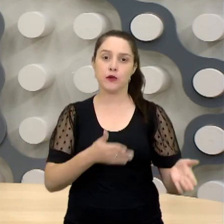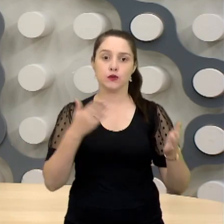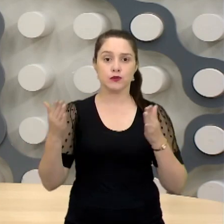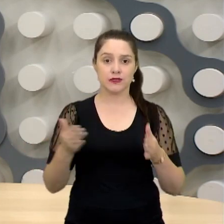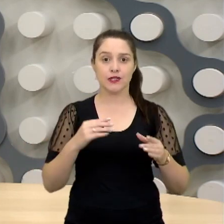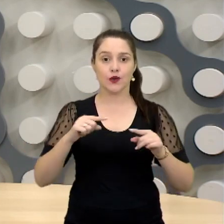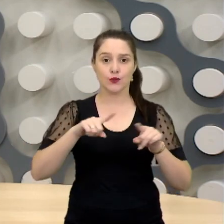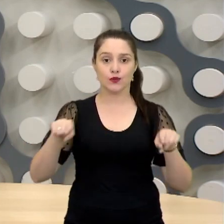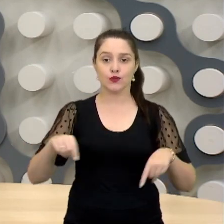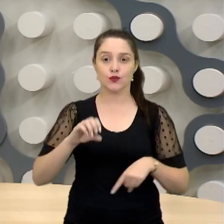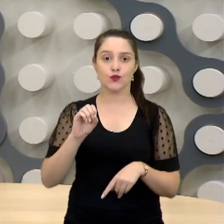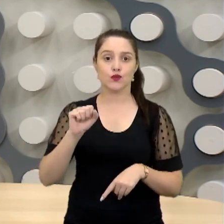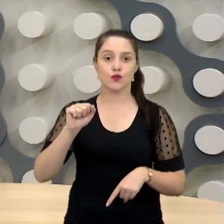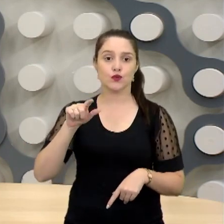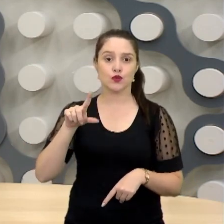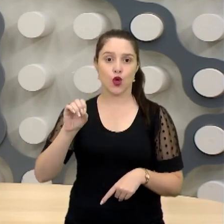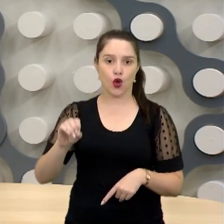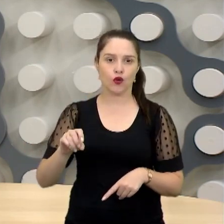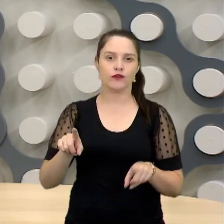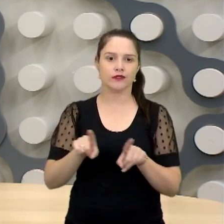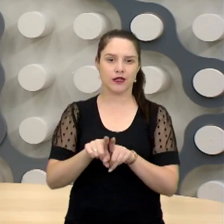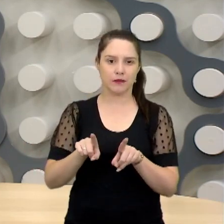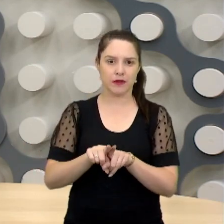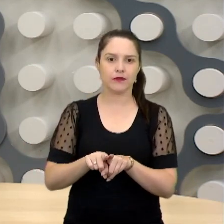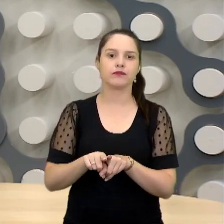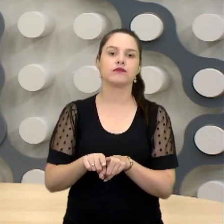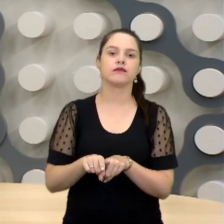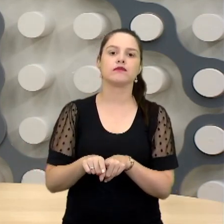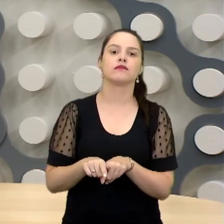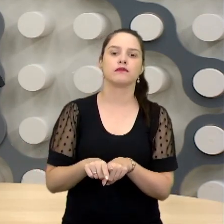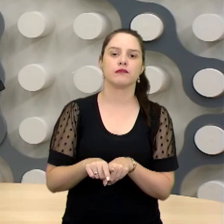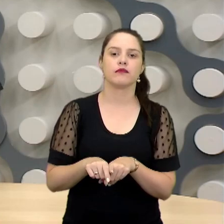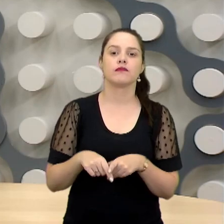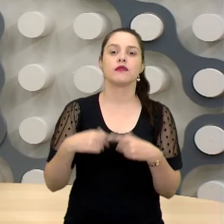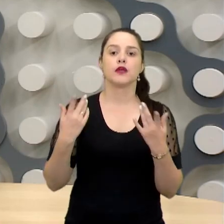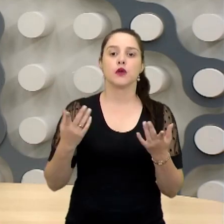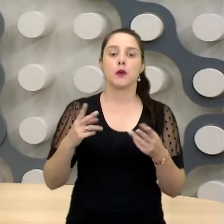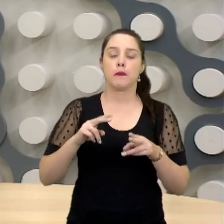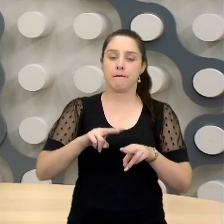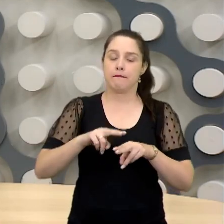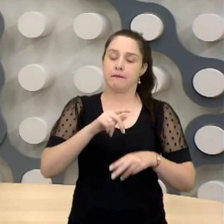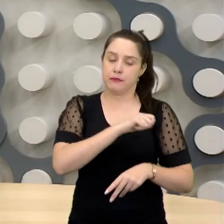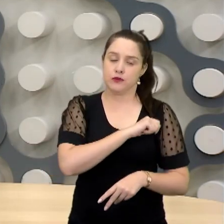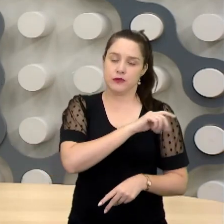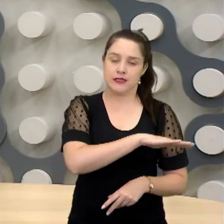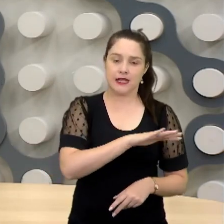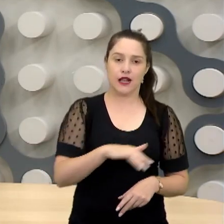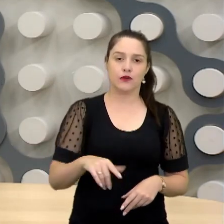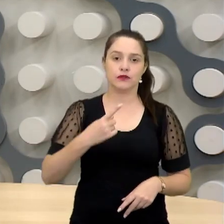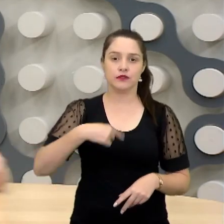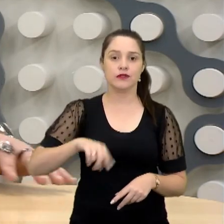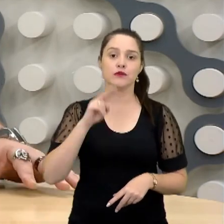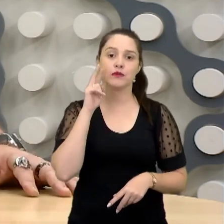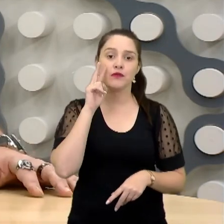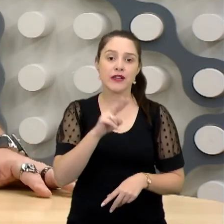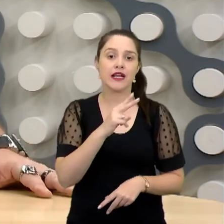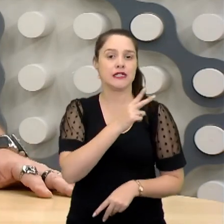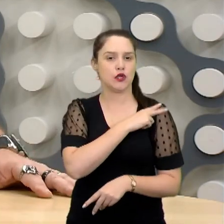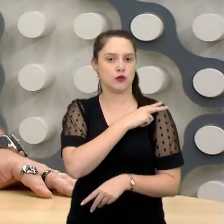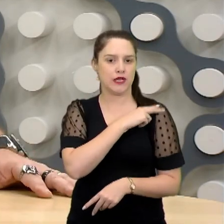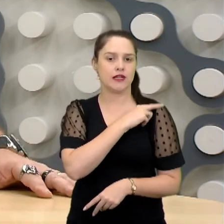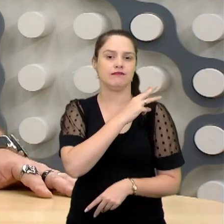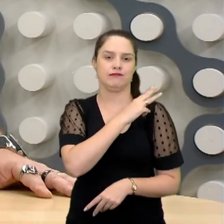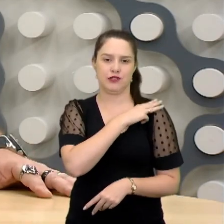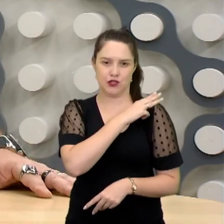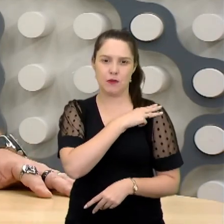nossa superfície. Então é interessante a gente sempre retratar isso para os alunos. E como vocês já estão na segunda série do